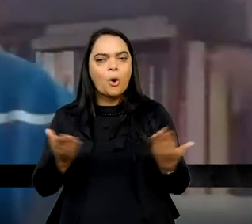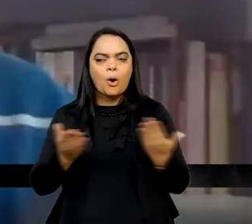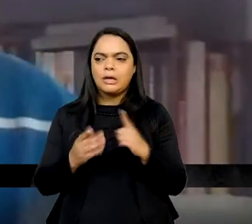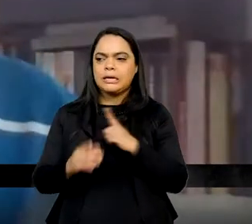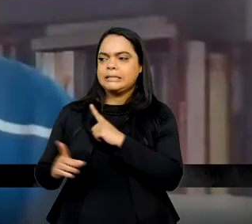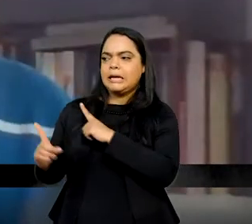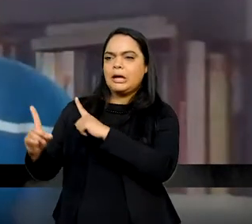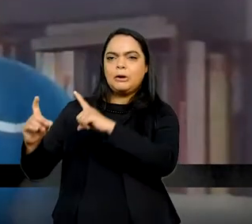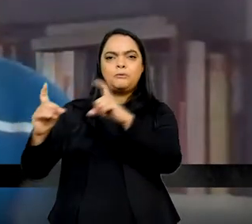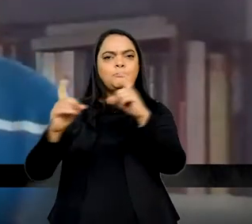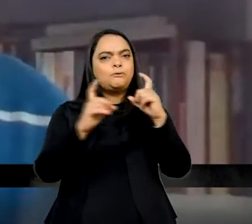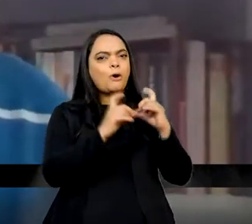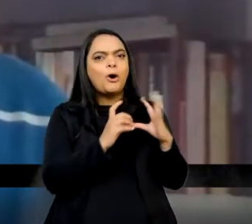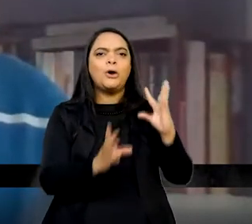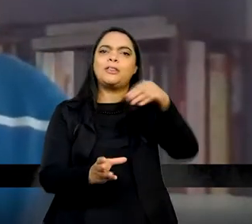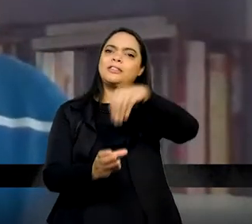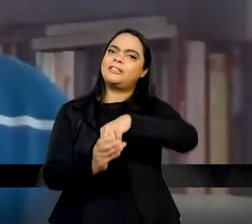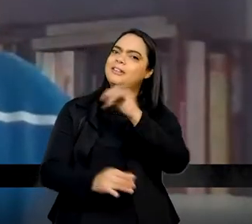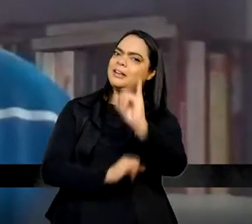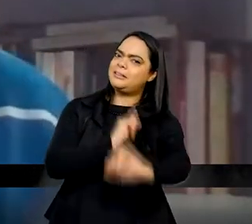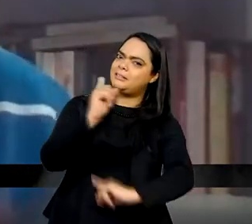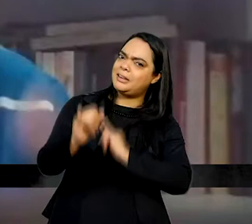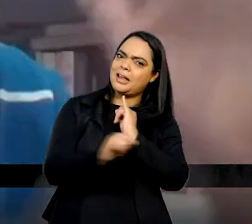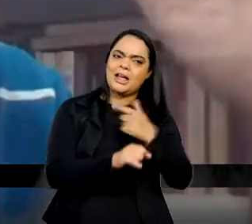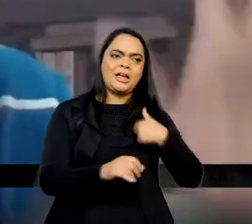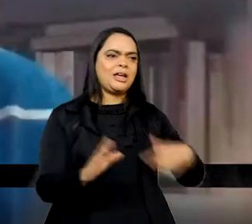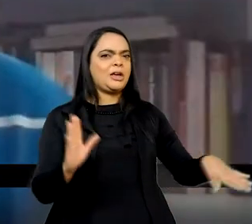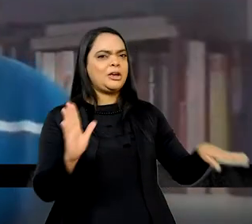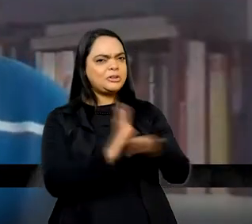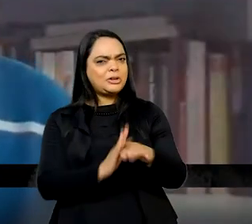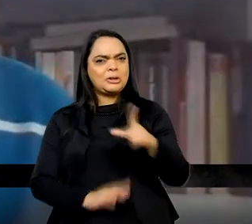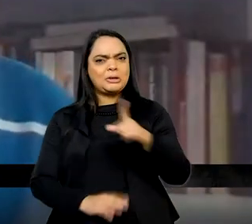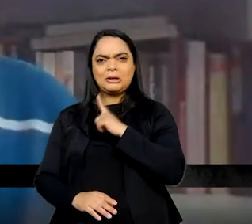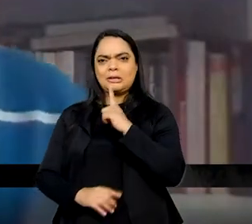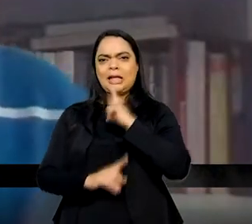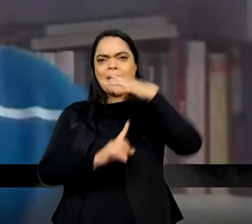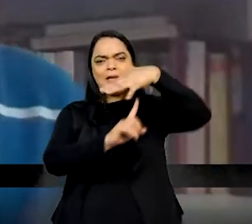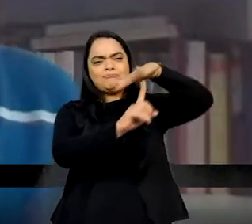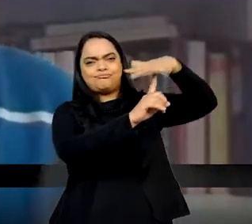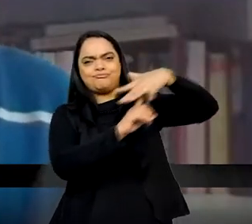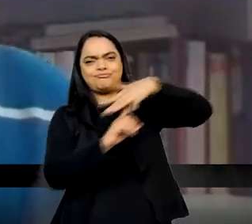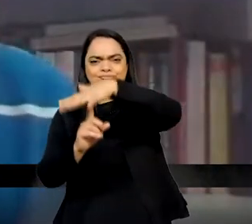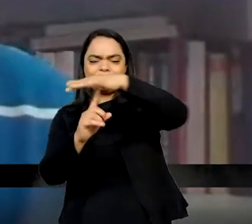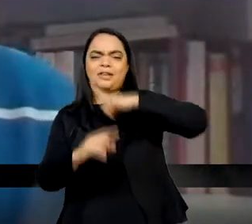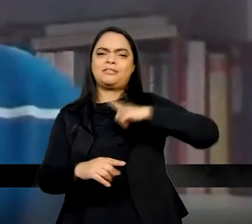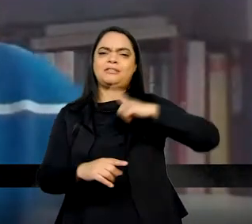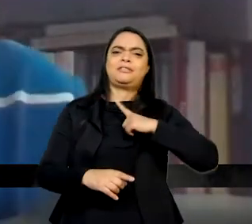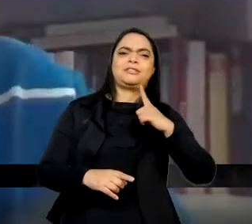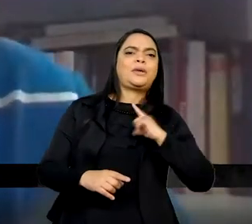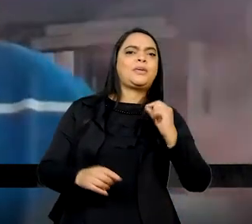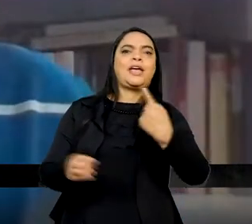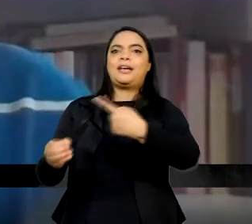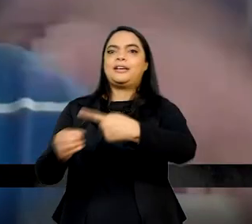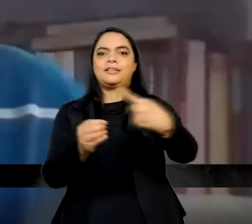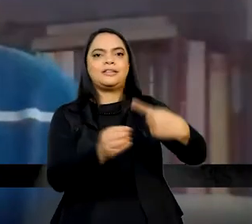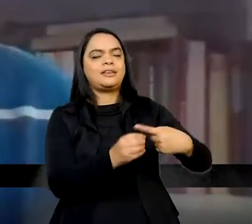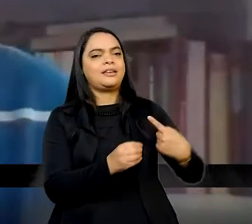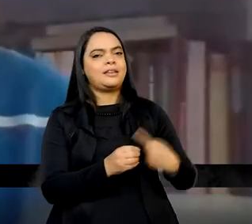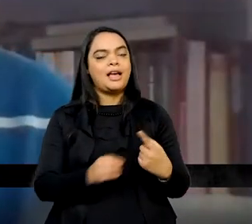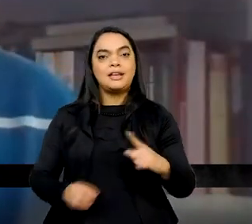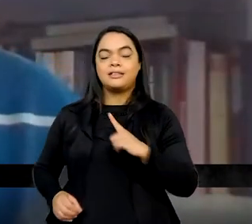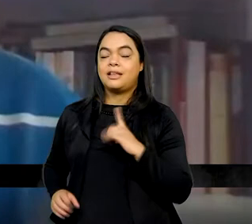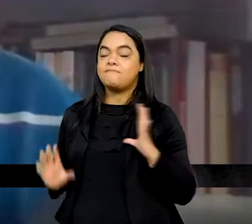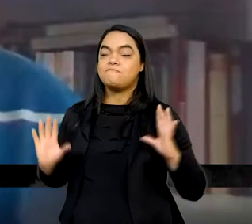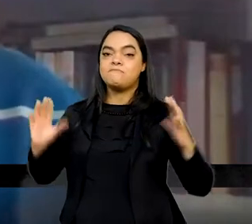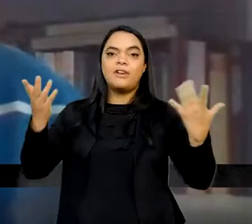está portando na internet, chego lá, tem balões, tem helicóptero, a cidade está de perna pro ar,